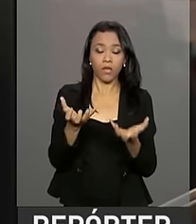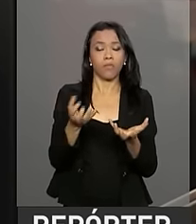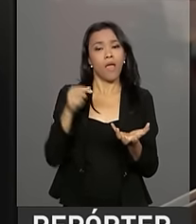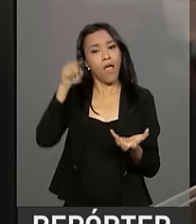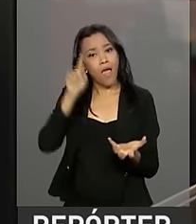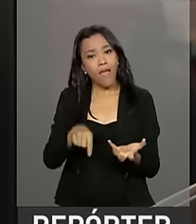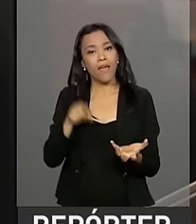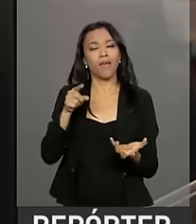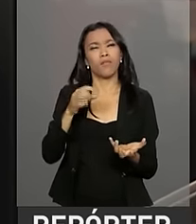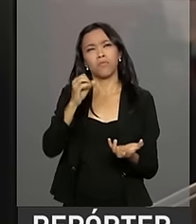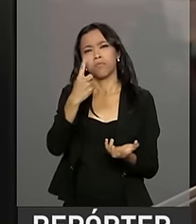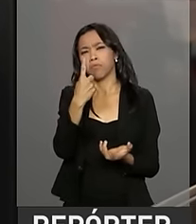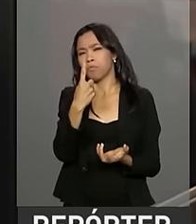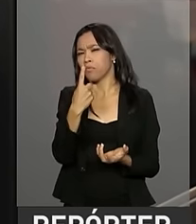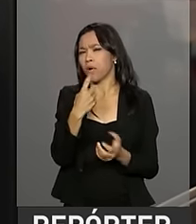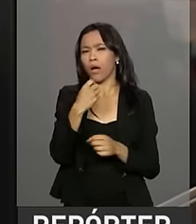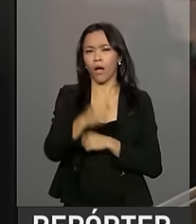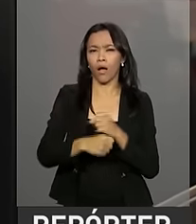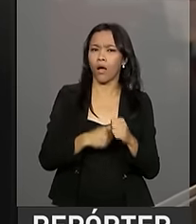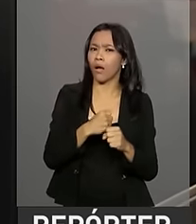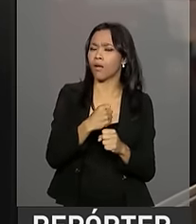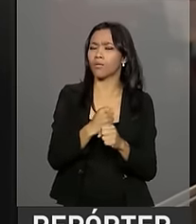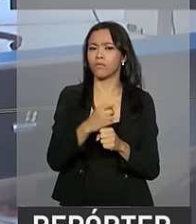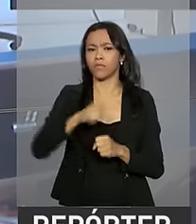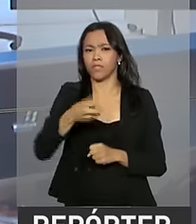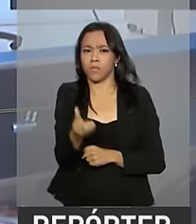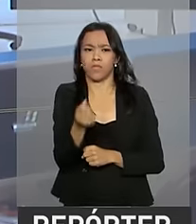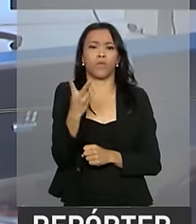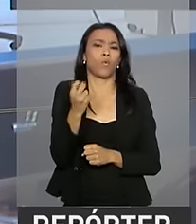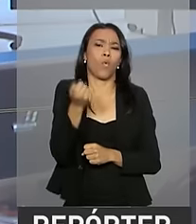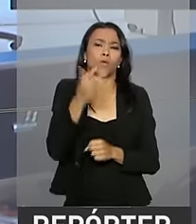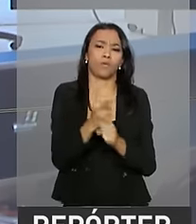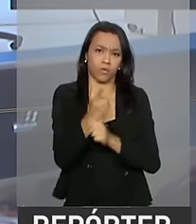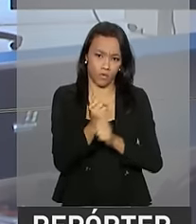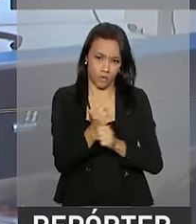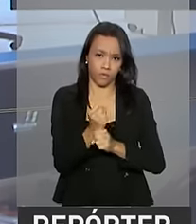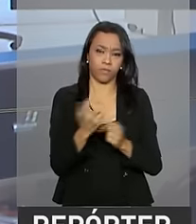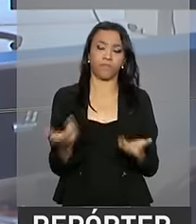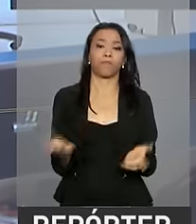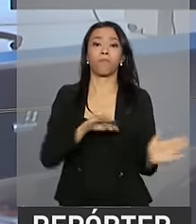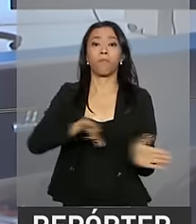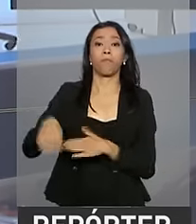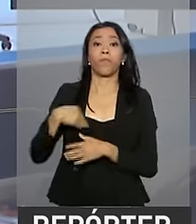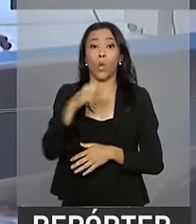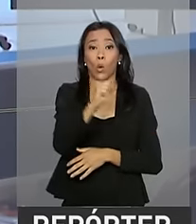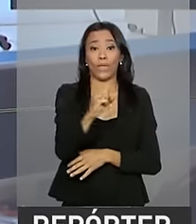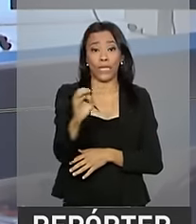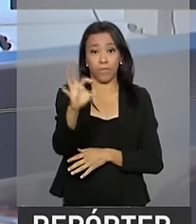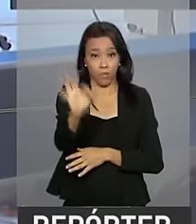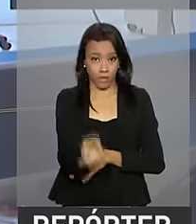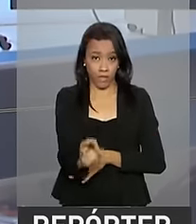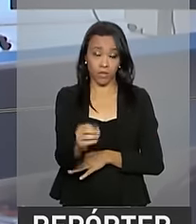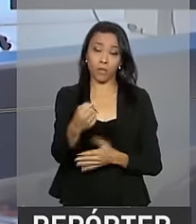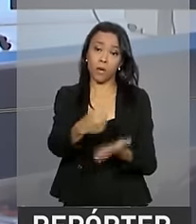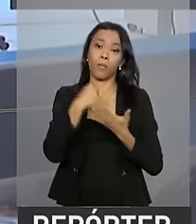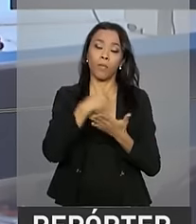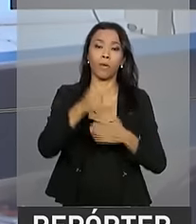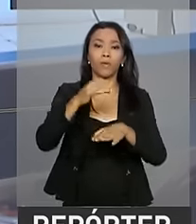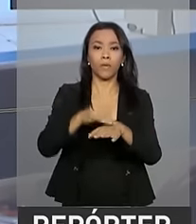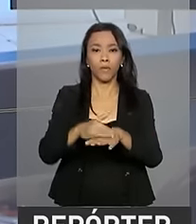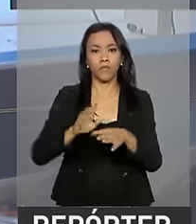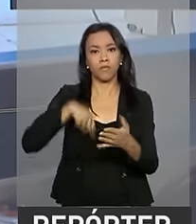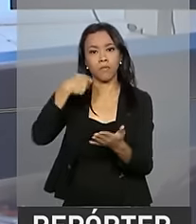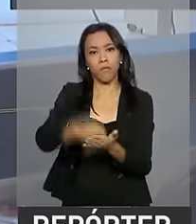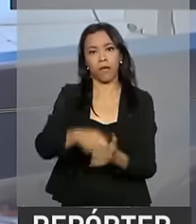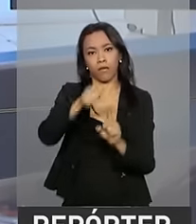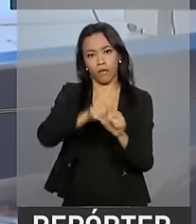é uma coisa para 1 ano e meio 2 anos est concluir para concluir mais de 80% dos auxílios doença pagos em maio